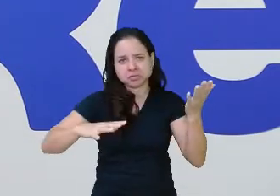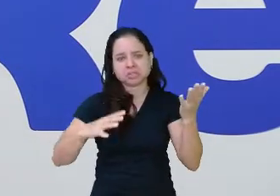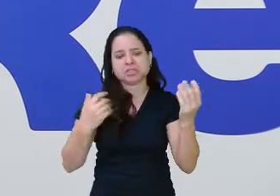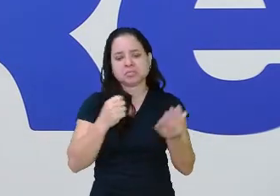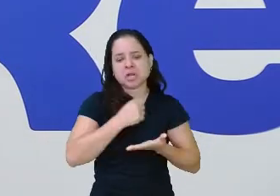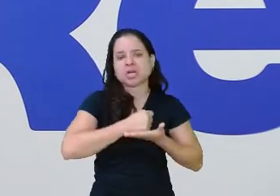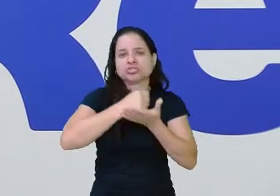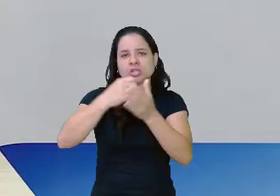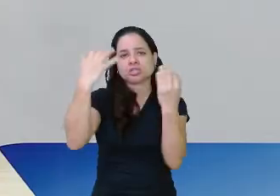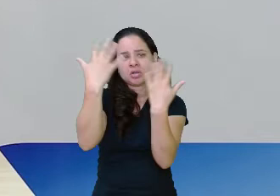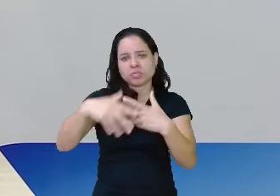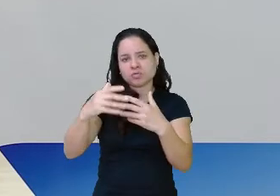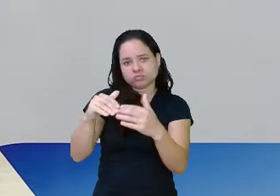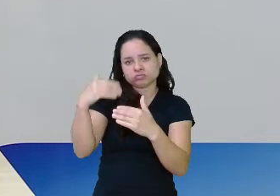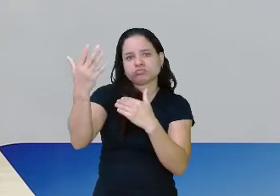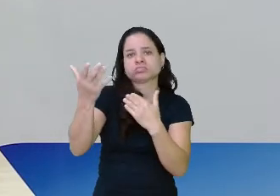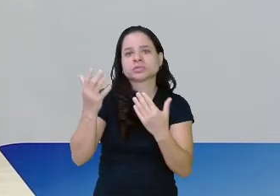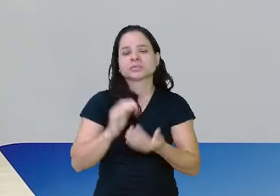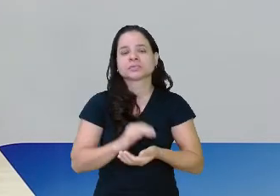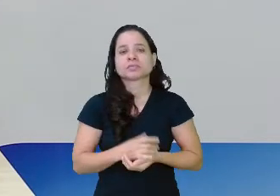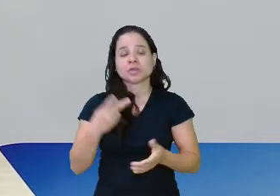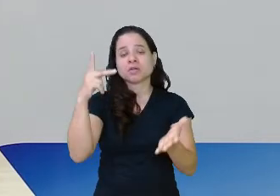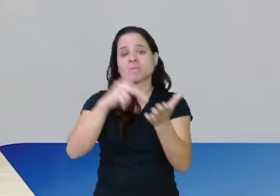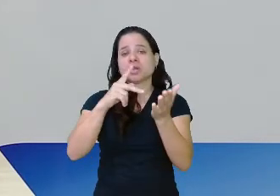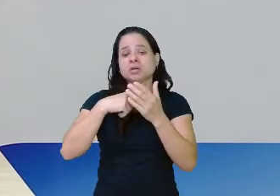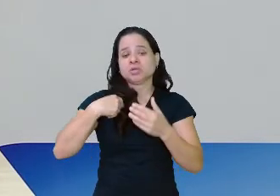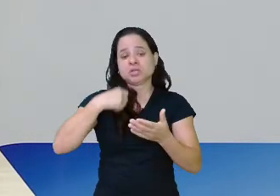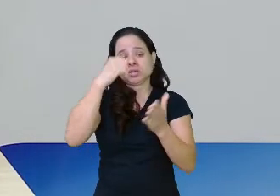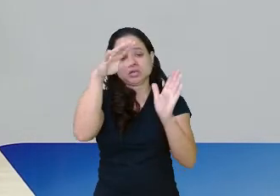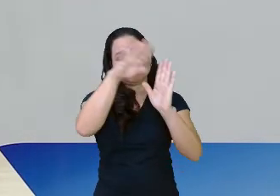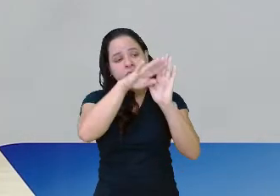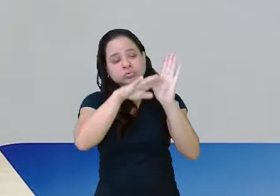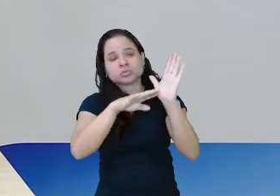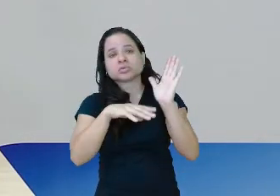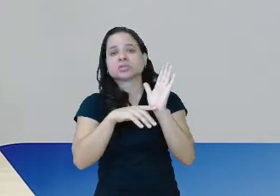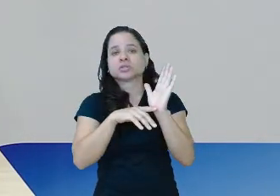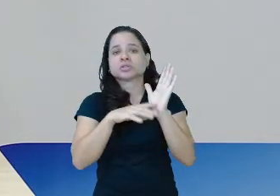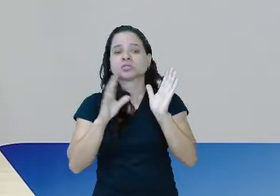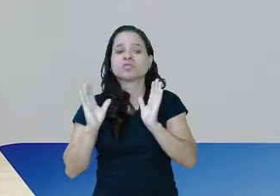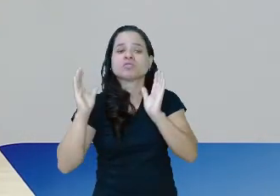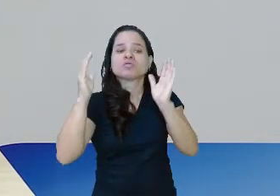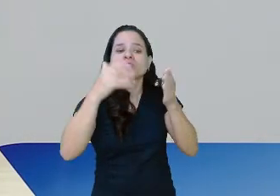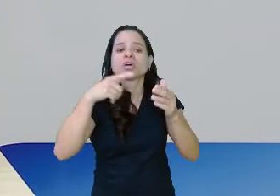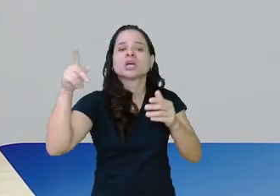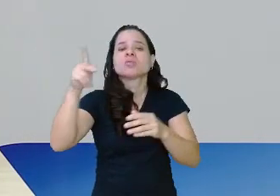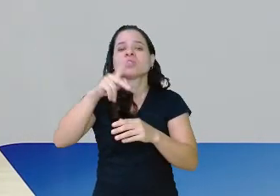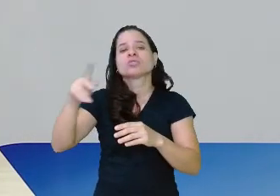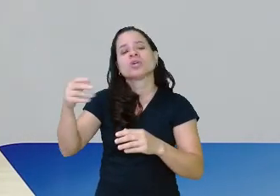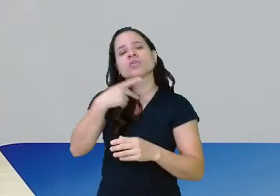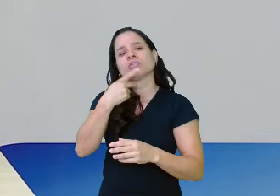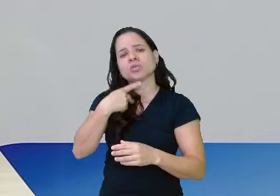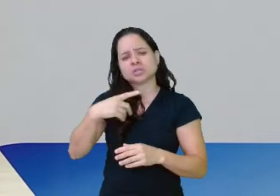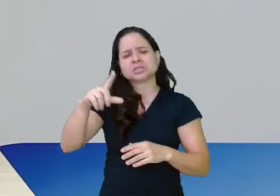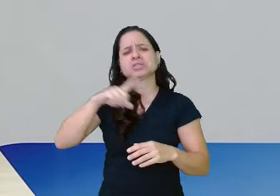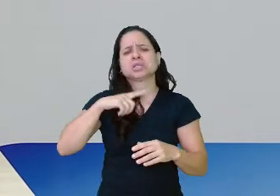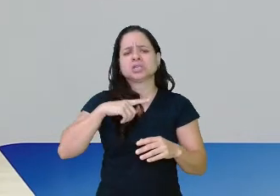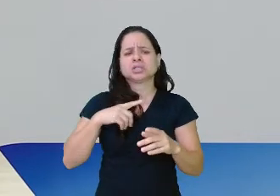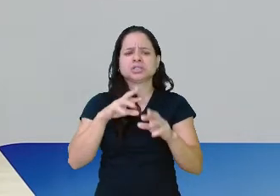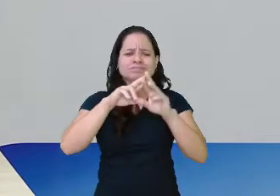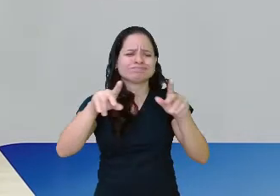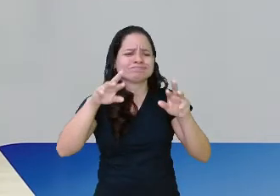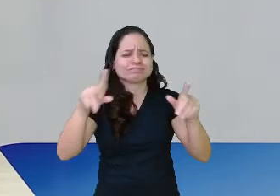ajudar nas provinhas externas. Na verdade, hoje as minhas questões foram baseadas no que a professora Abigail falou. Existem muito esses